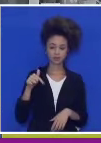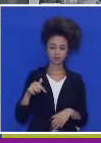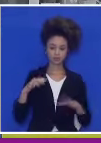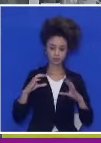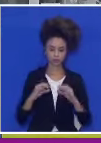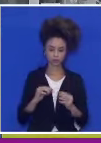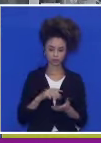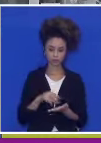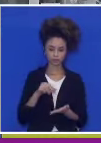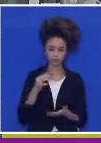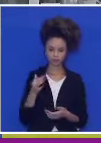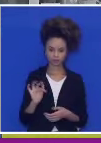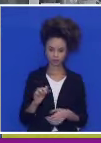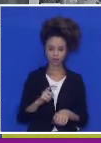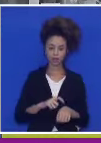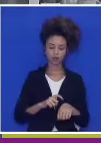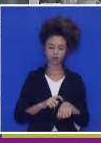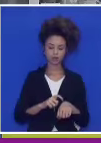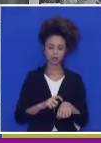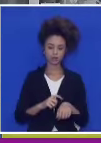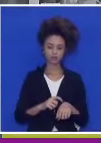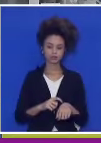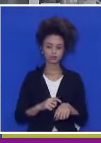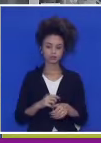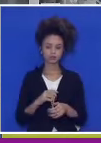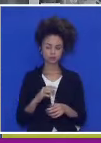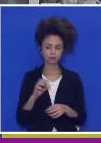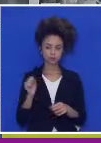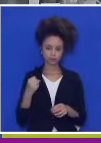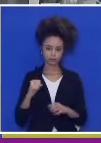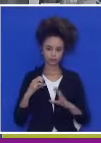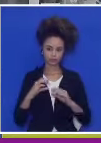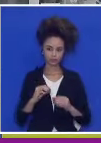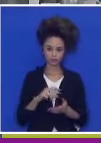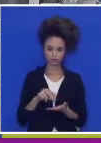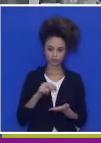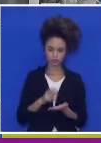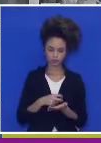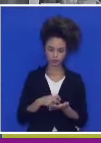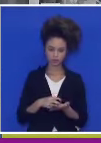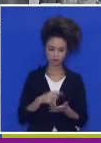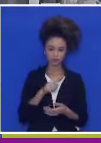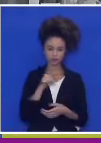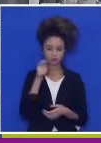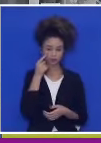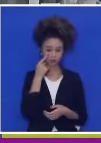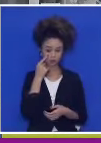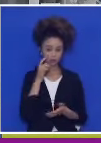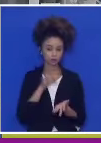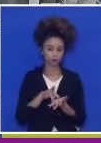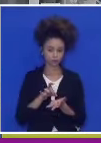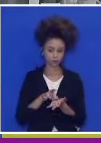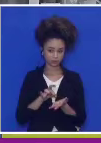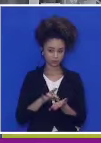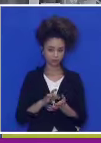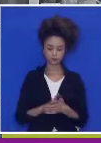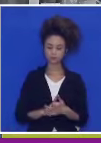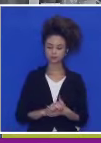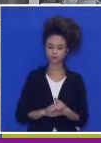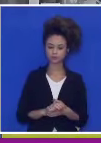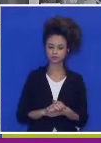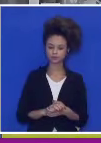Loteria Federal. Agora, às 20 horas, começamos com o sorteio da quina. E você conferindo Loto Fácil. Bola vermelha, número